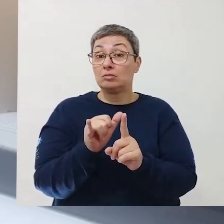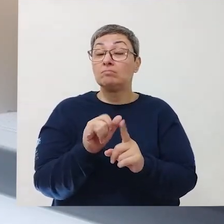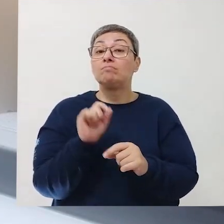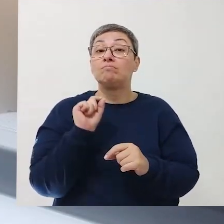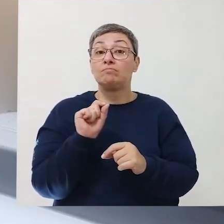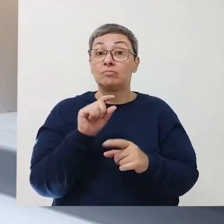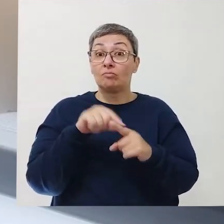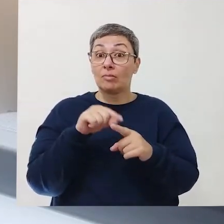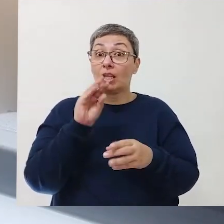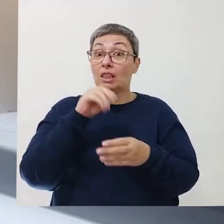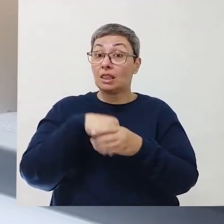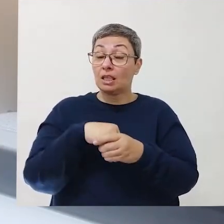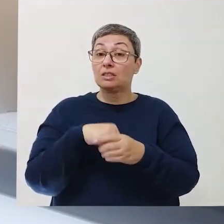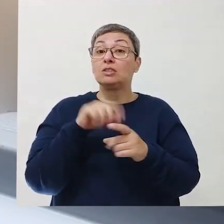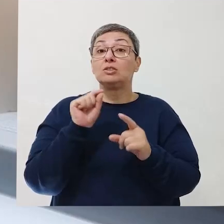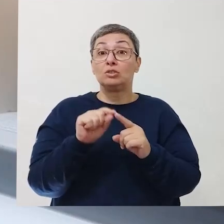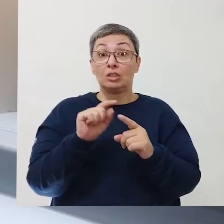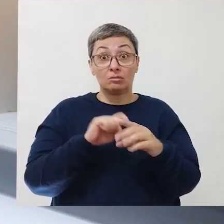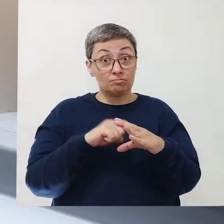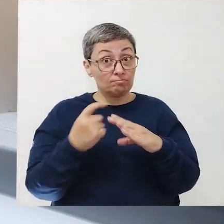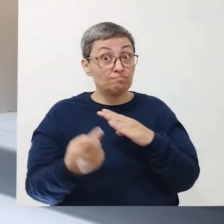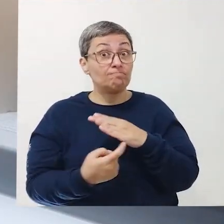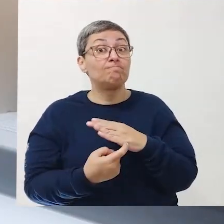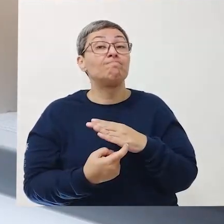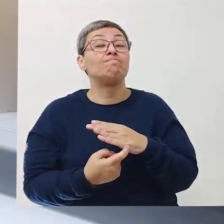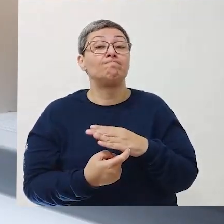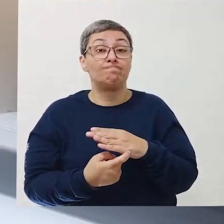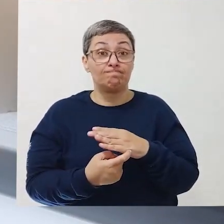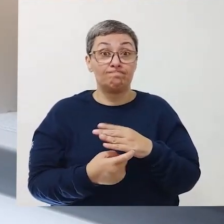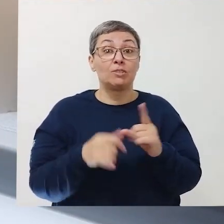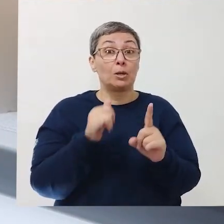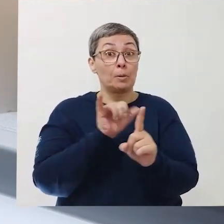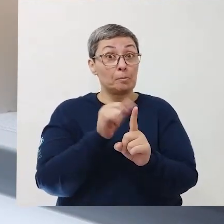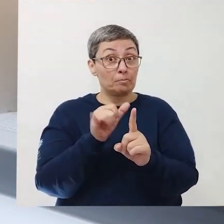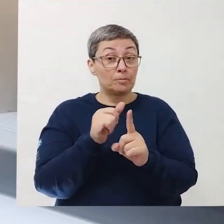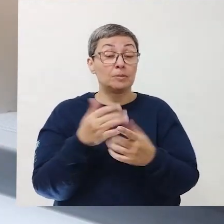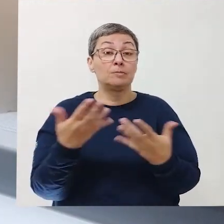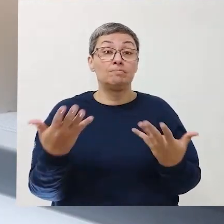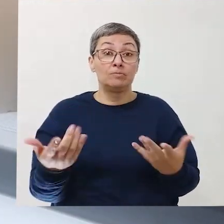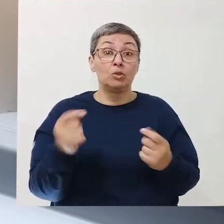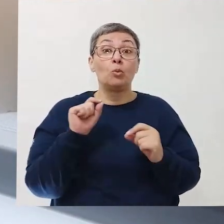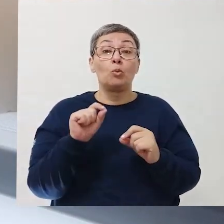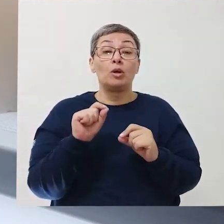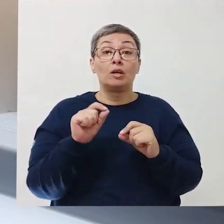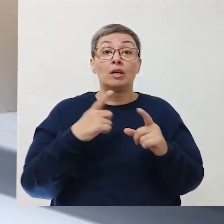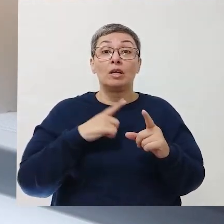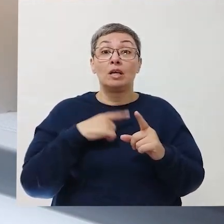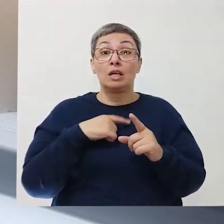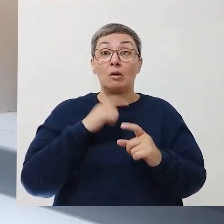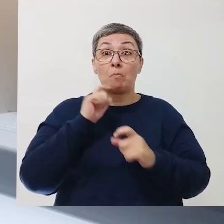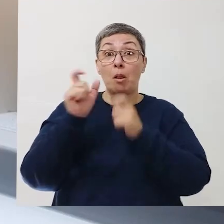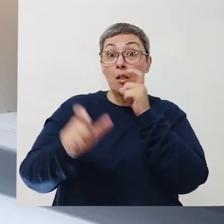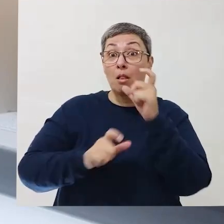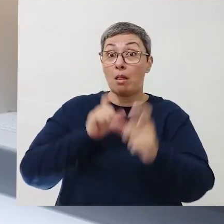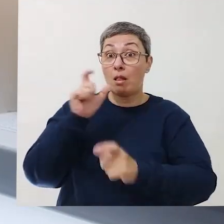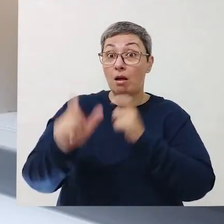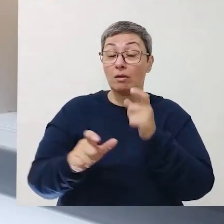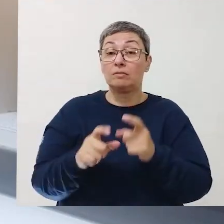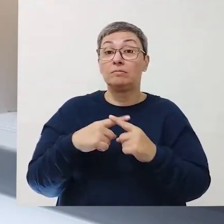É que Expõe e humilha Algo Que se interpretou de modo